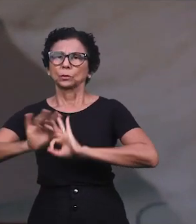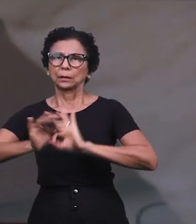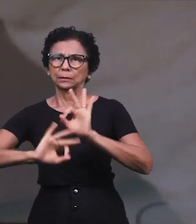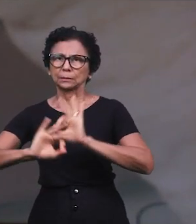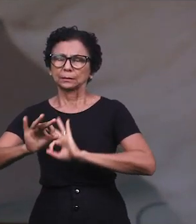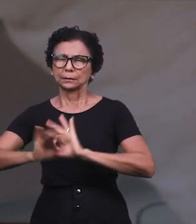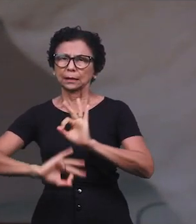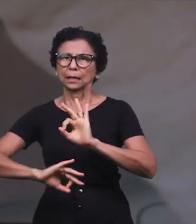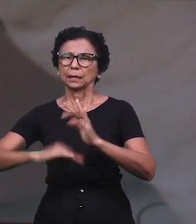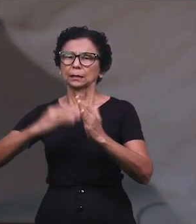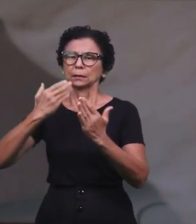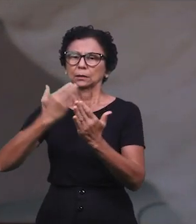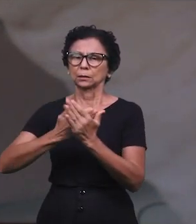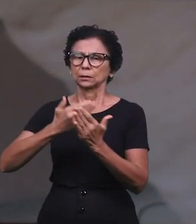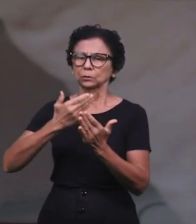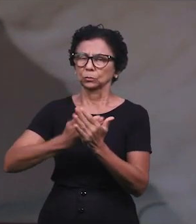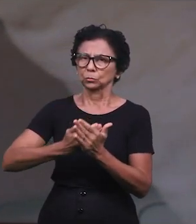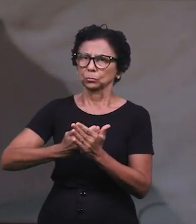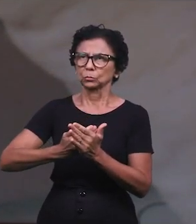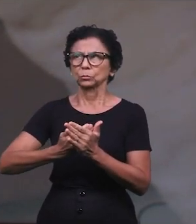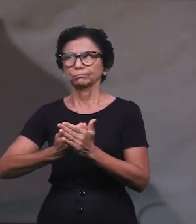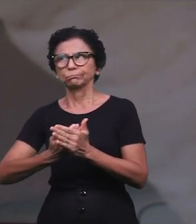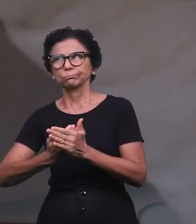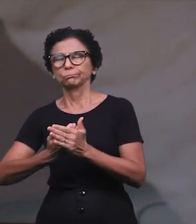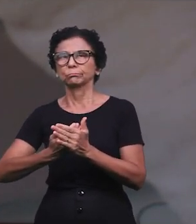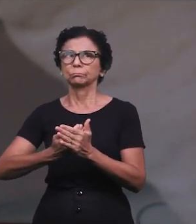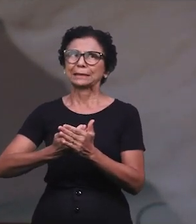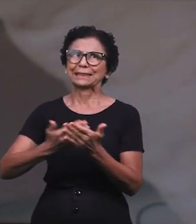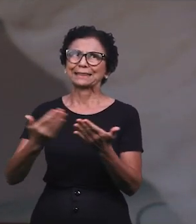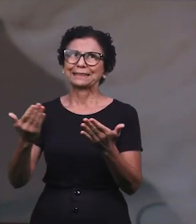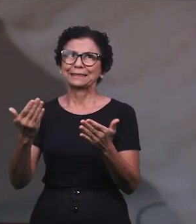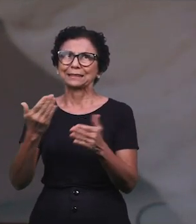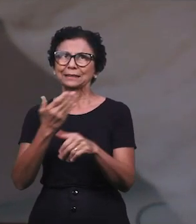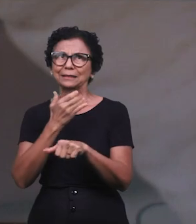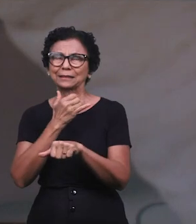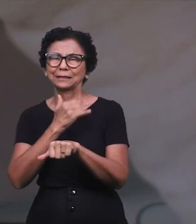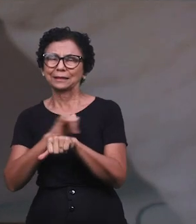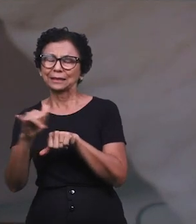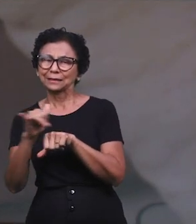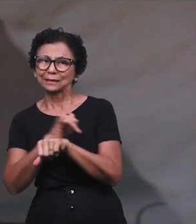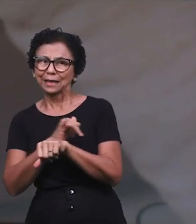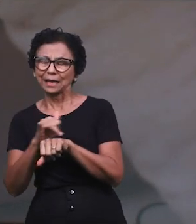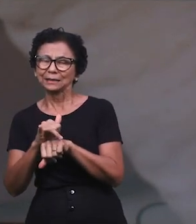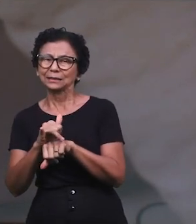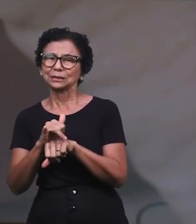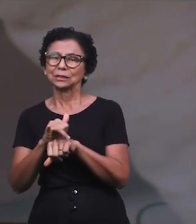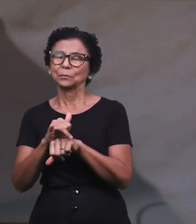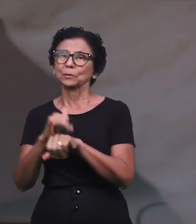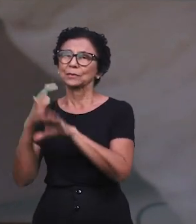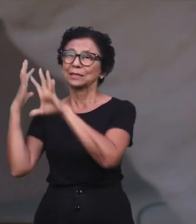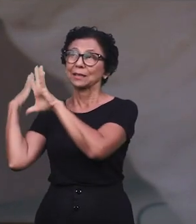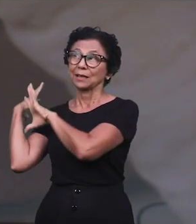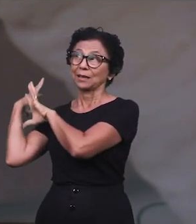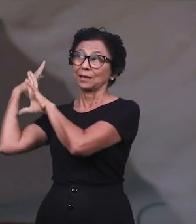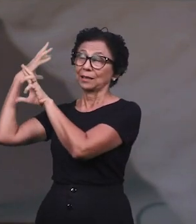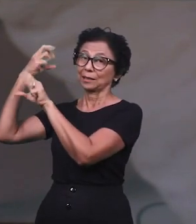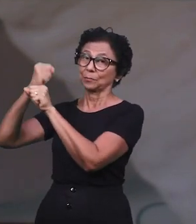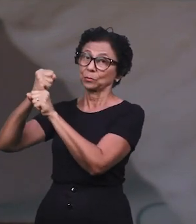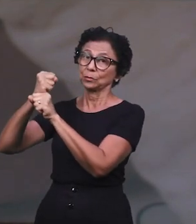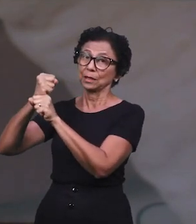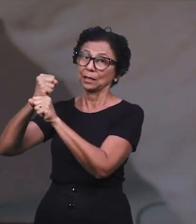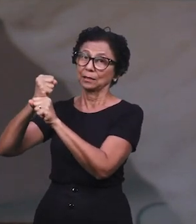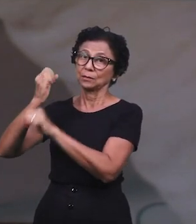rotina de estudos algum momento, alguma técnica para que você possa revisar aquilo que você já